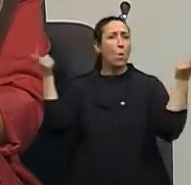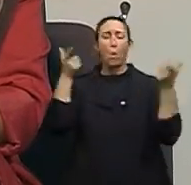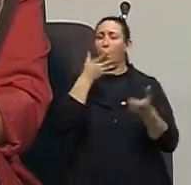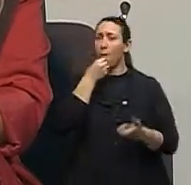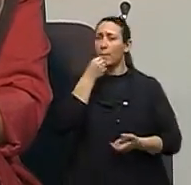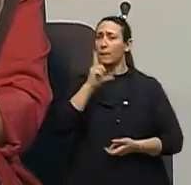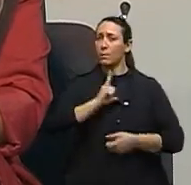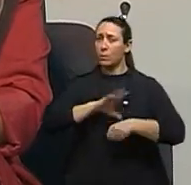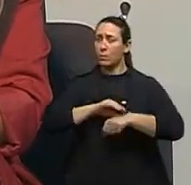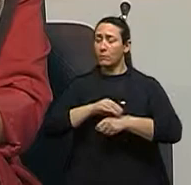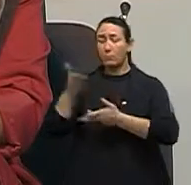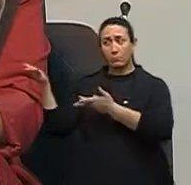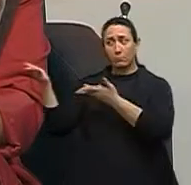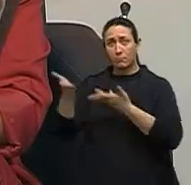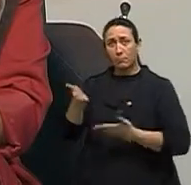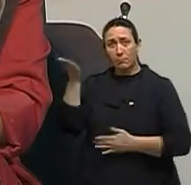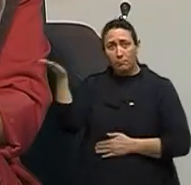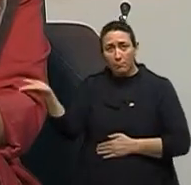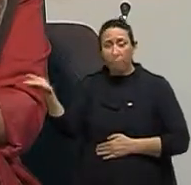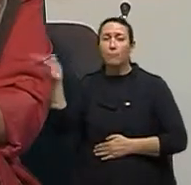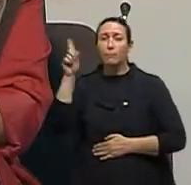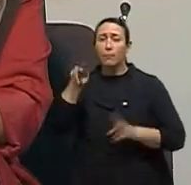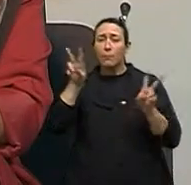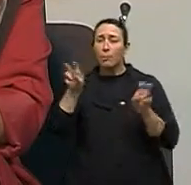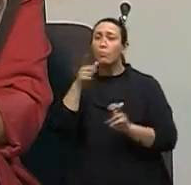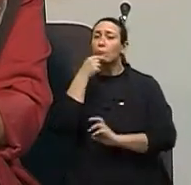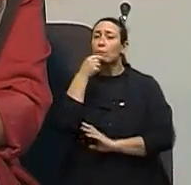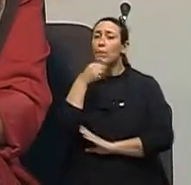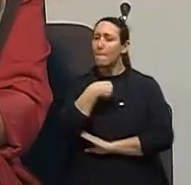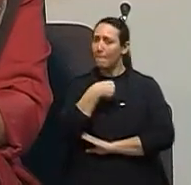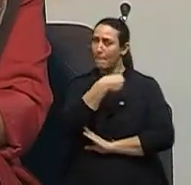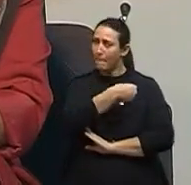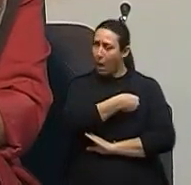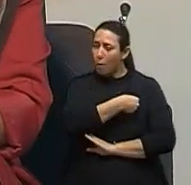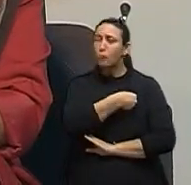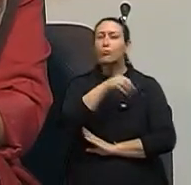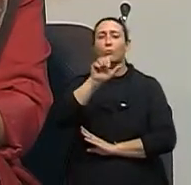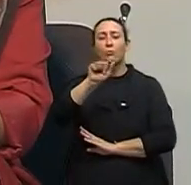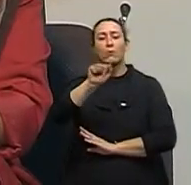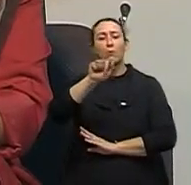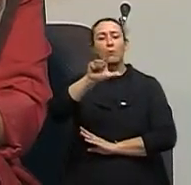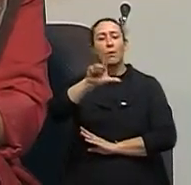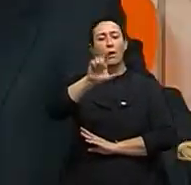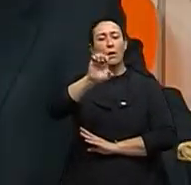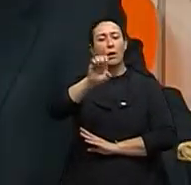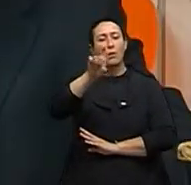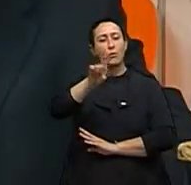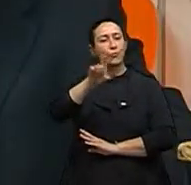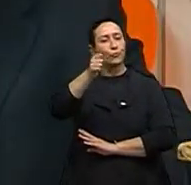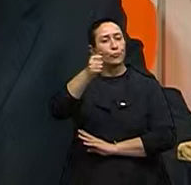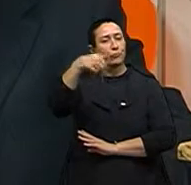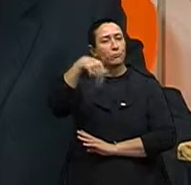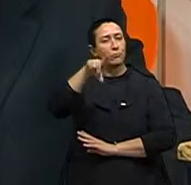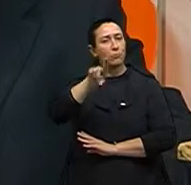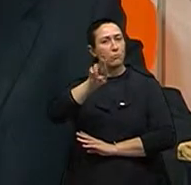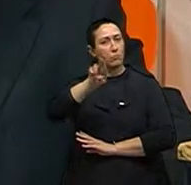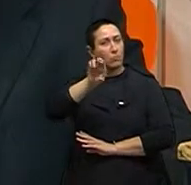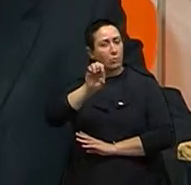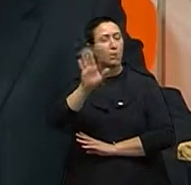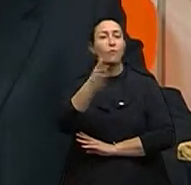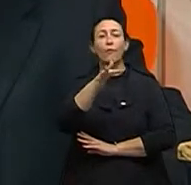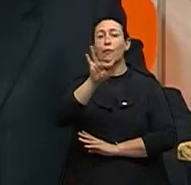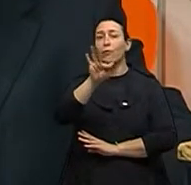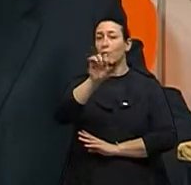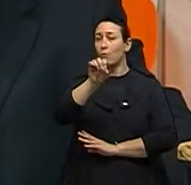o nosso convidado para falar sobre esse assunto é o médico urologista Alexandre Fornari do Complexo Hospitalar da